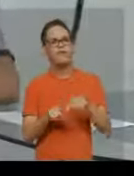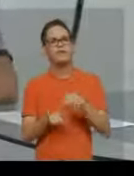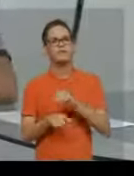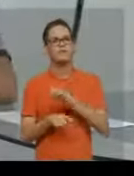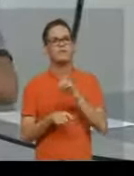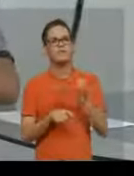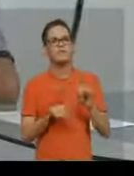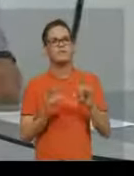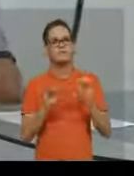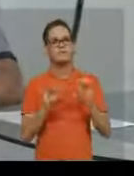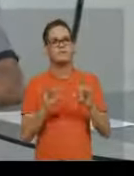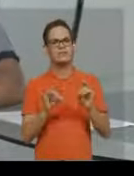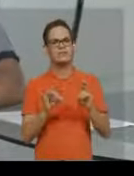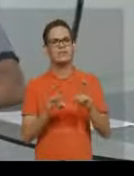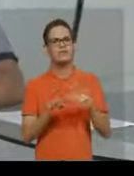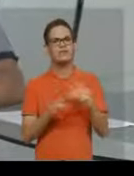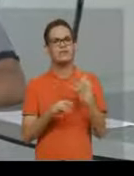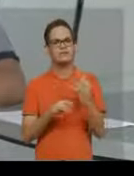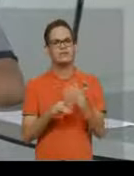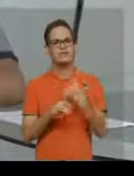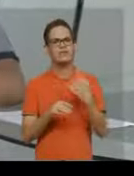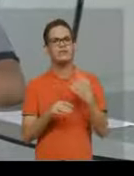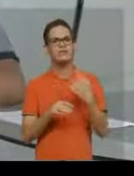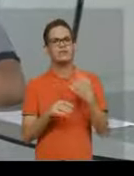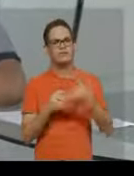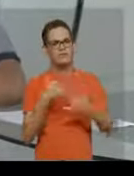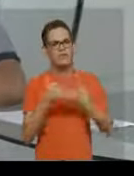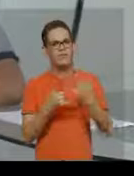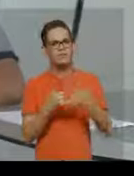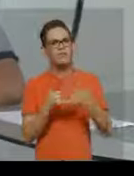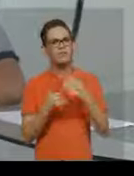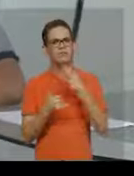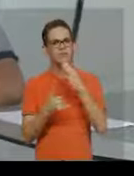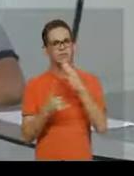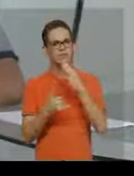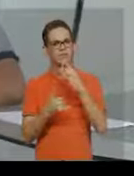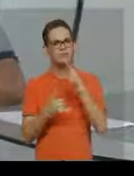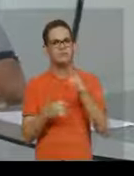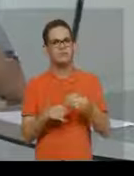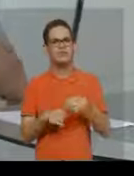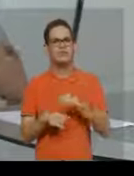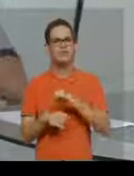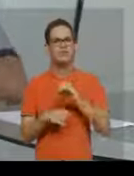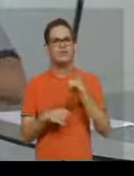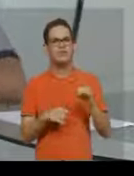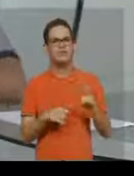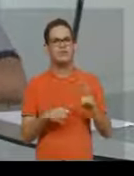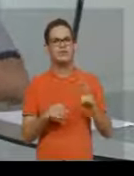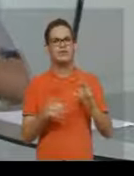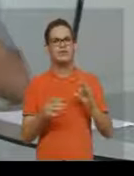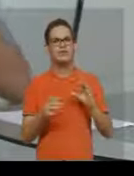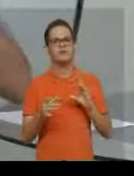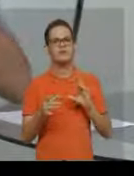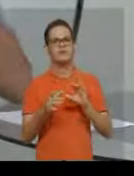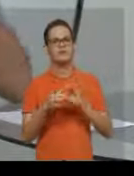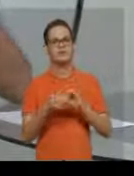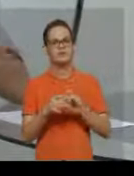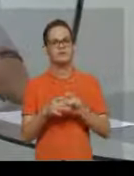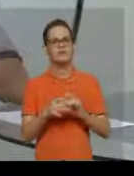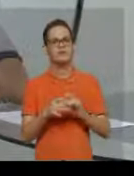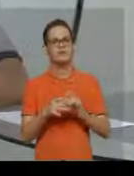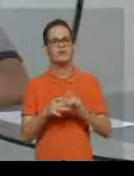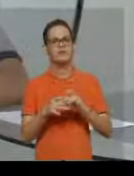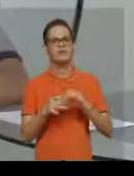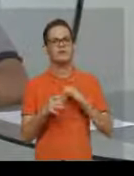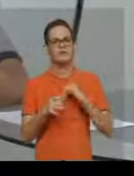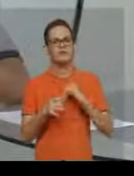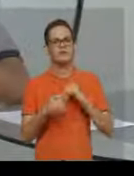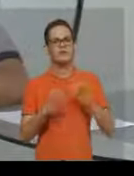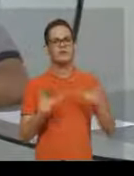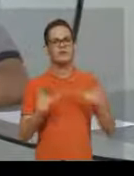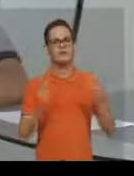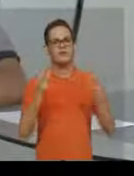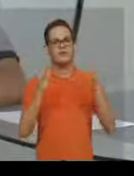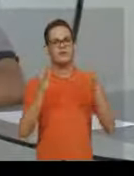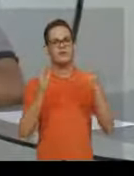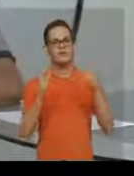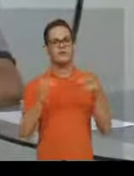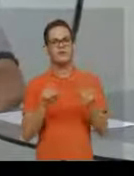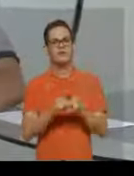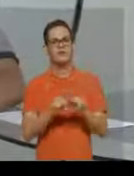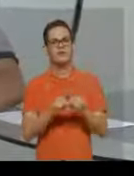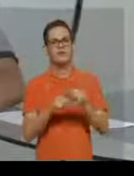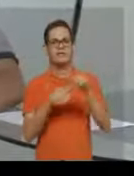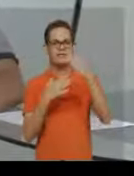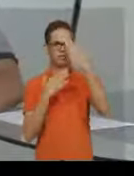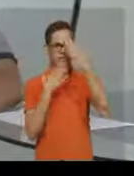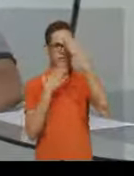ação de graças e de diversas brincadeiras. Então ele é comemorado assim, com a união, com muita festa e